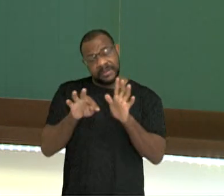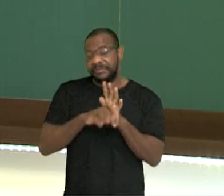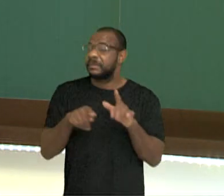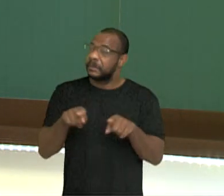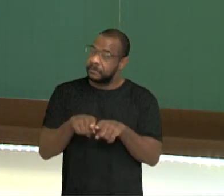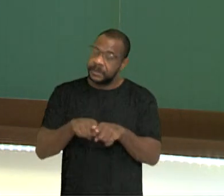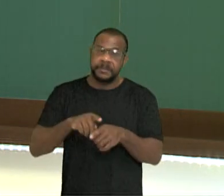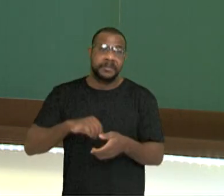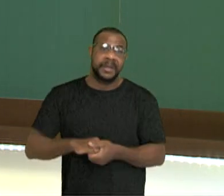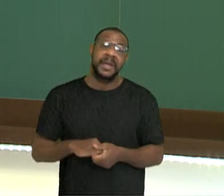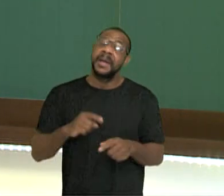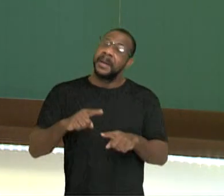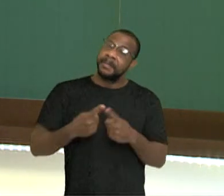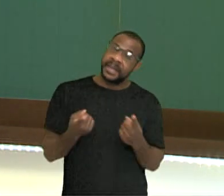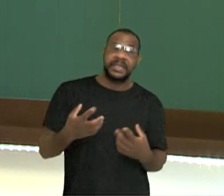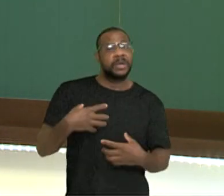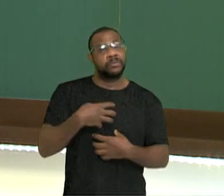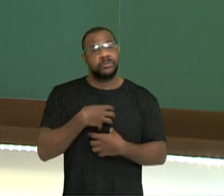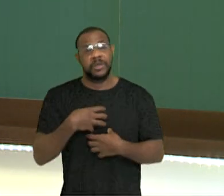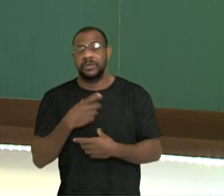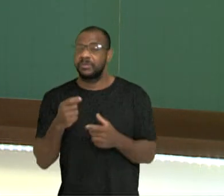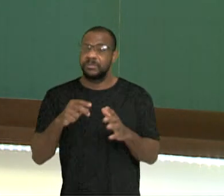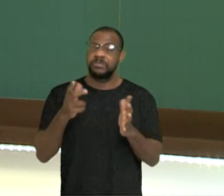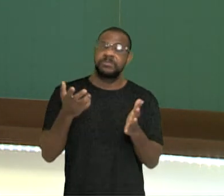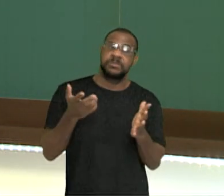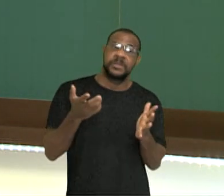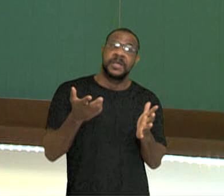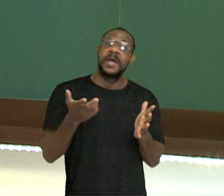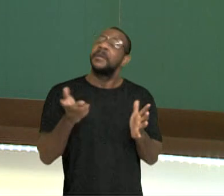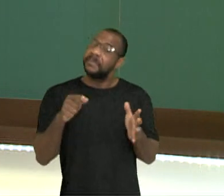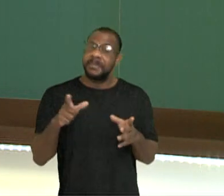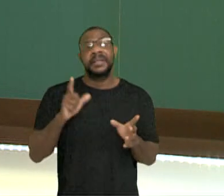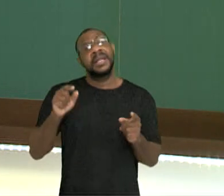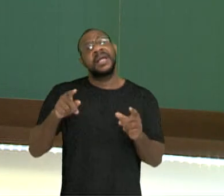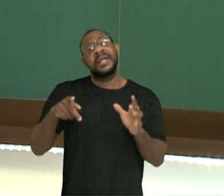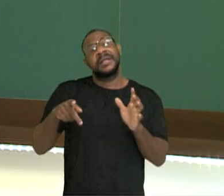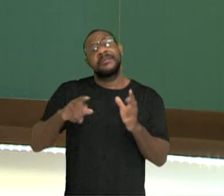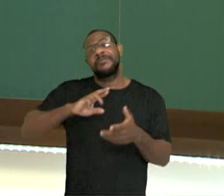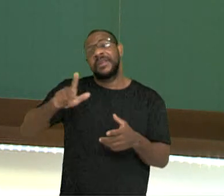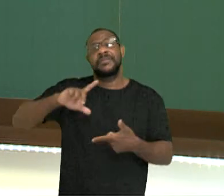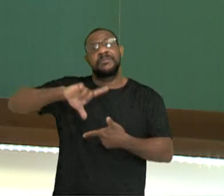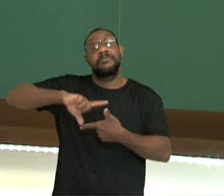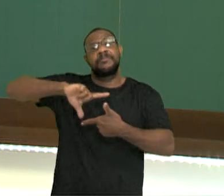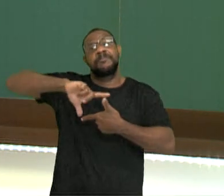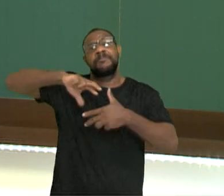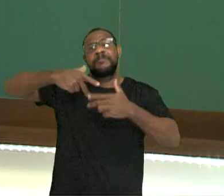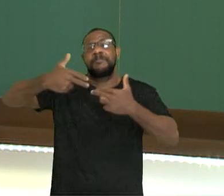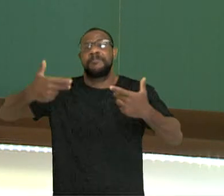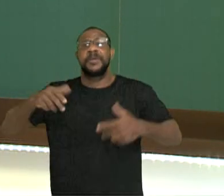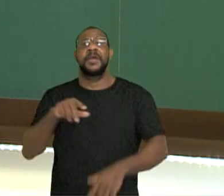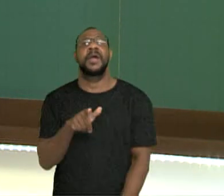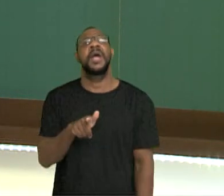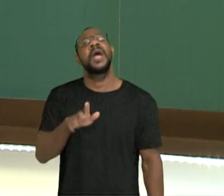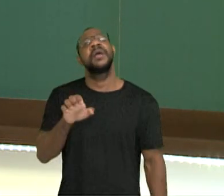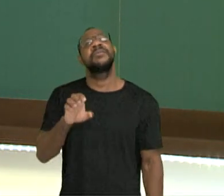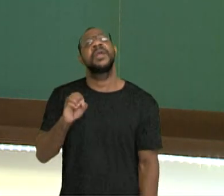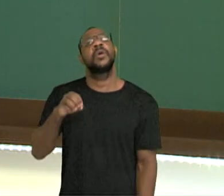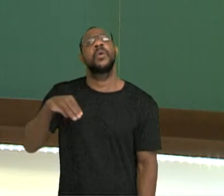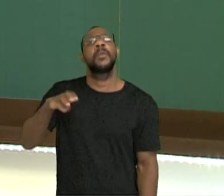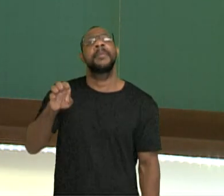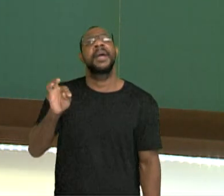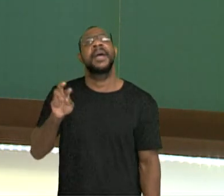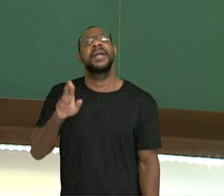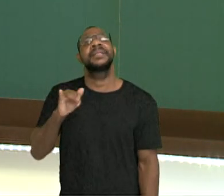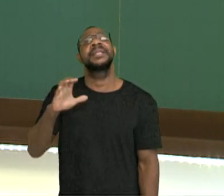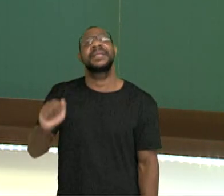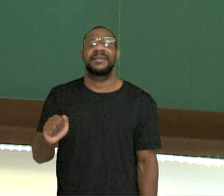certo? Só que é uma forma que vai combinar ali formas geométricas, diferentes formas geométricas. Então, é muito interessante isso,